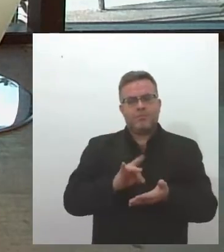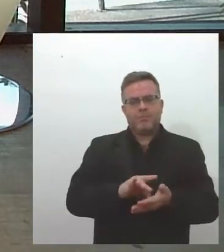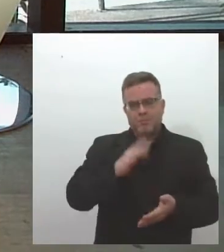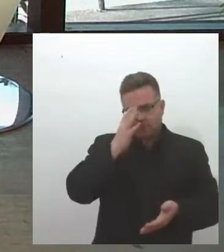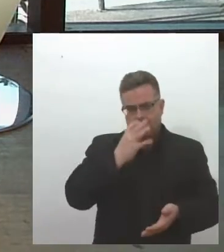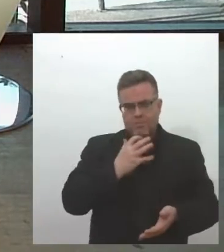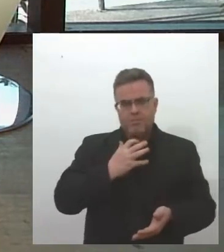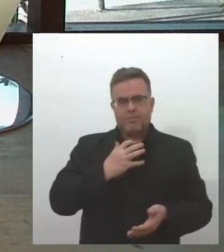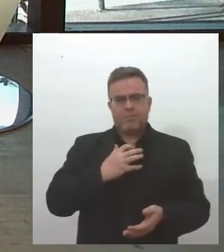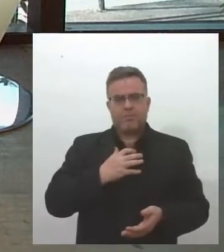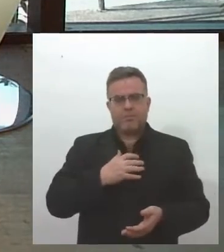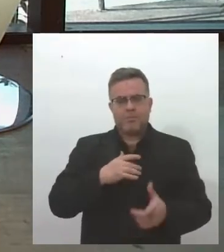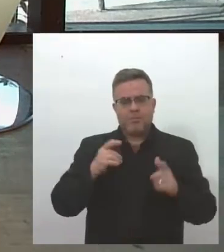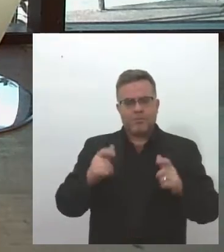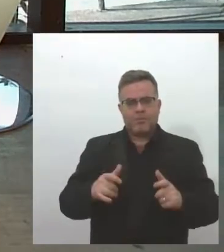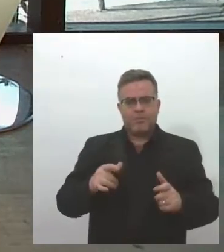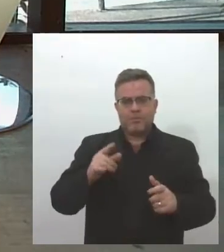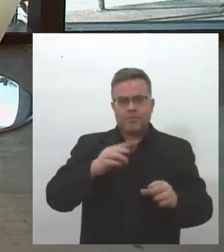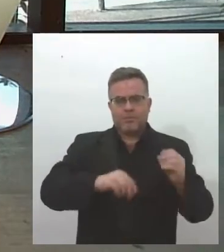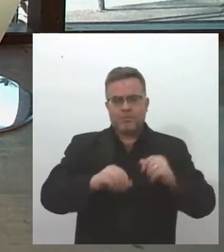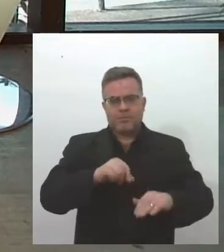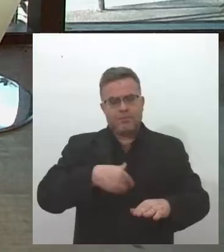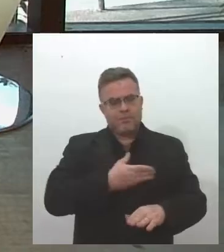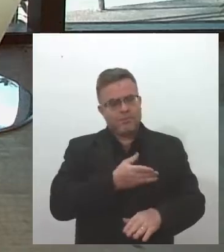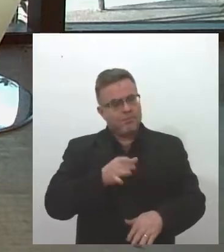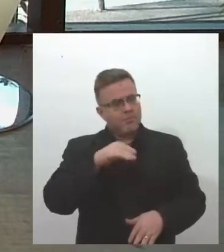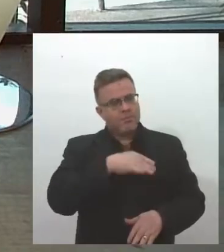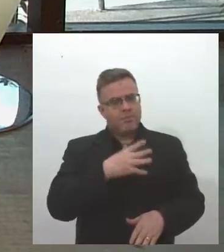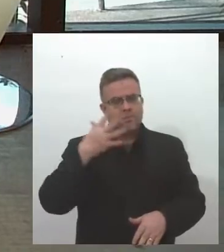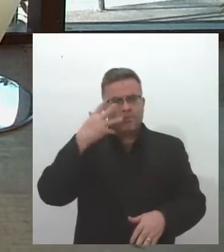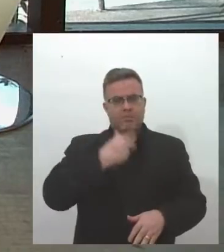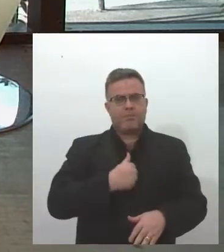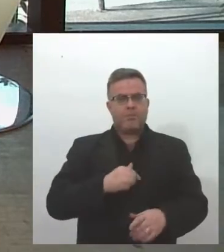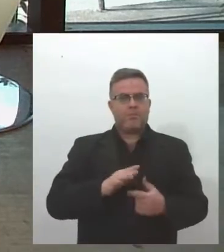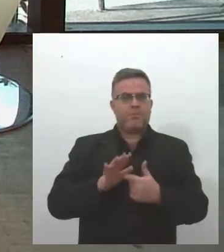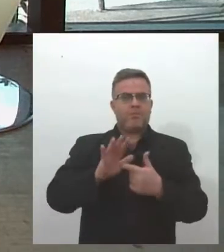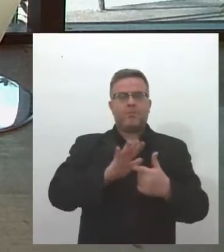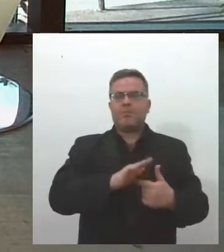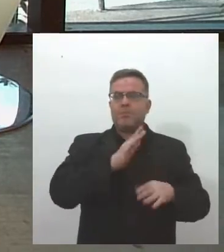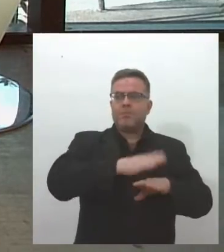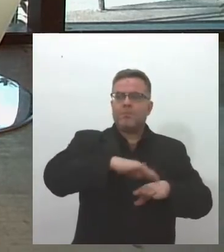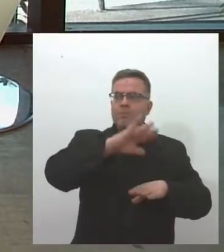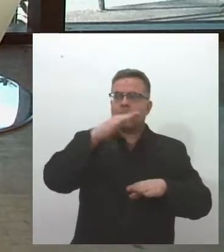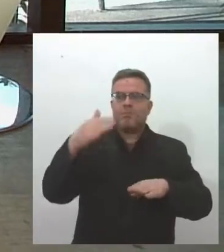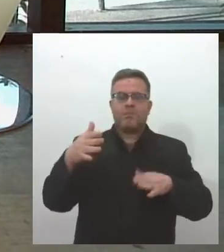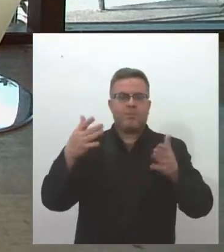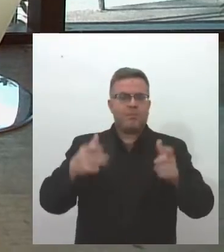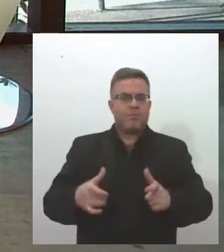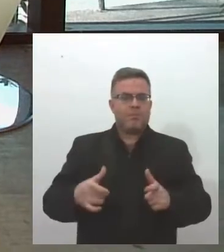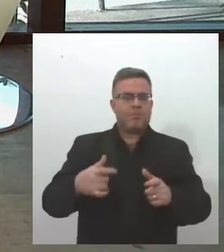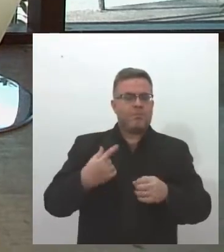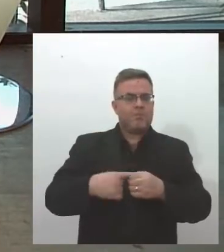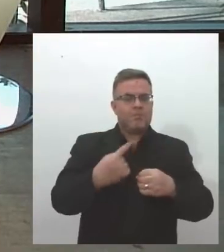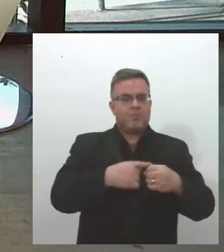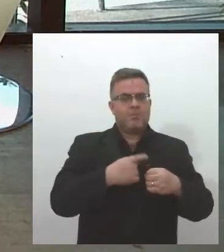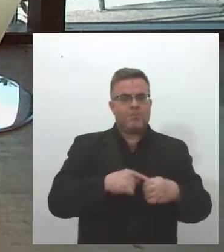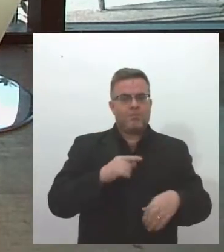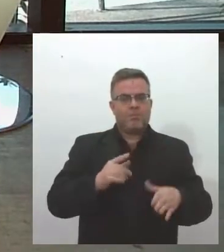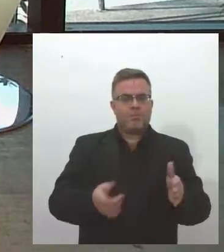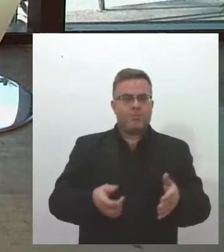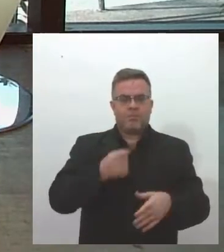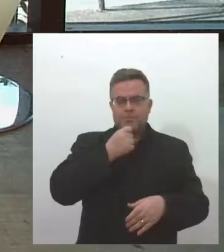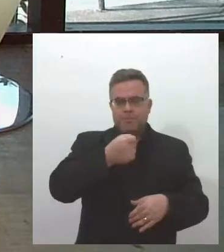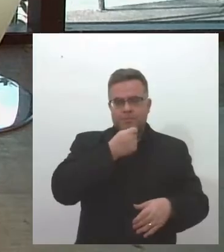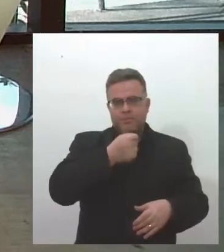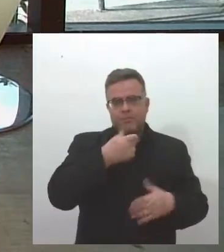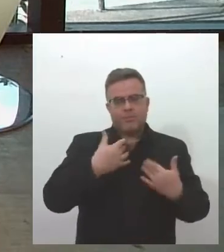A Rota da Farinha, que é muito bonita, né, que envolve ali São Domingos, Macambira, a gente vê, às vezes, até em reportagens,